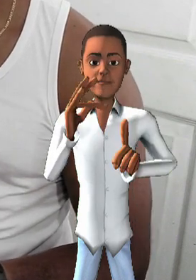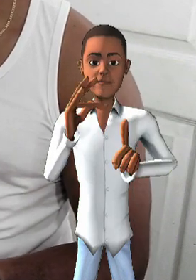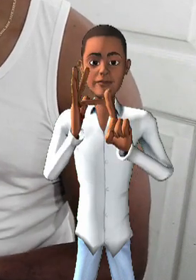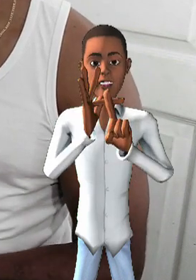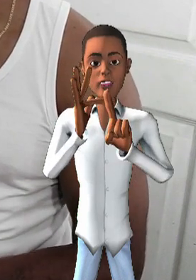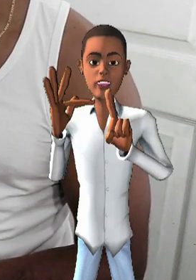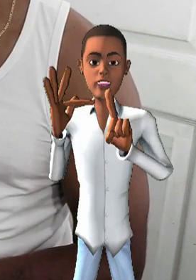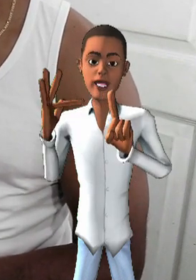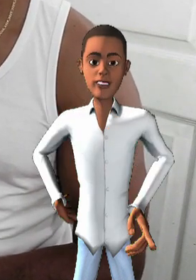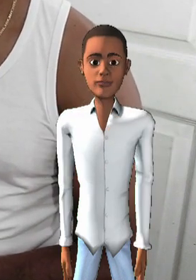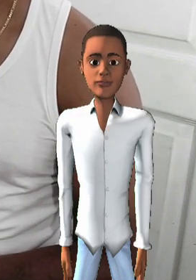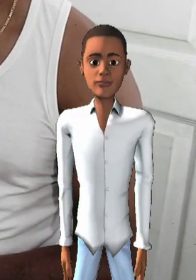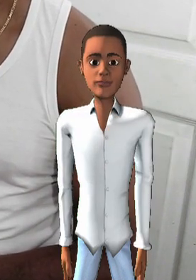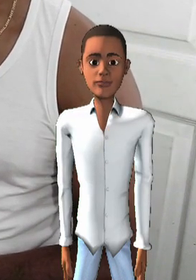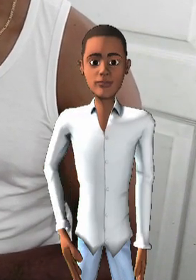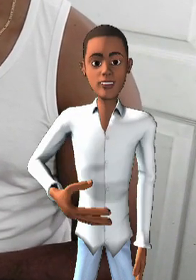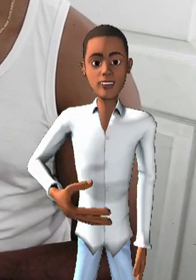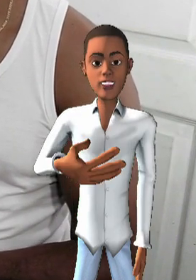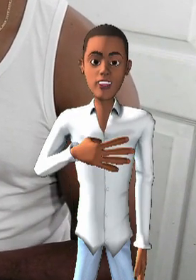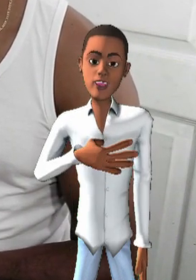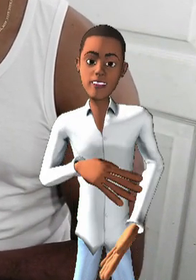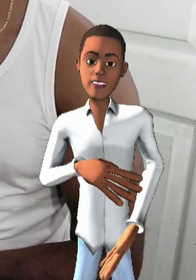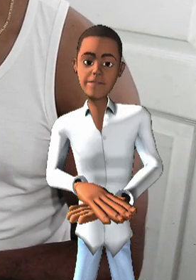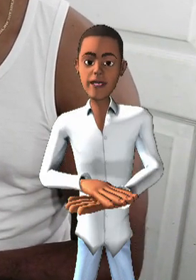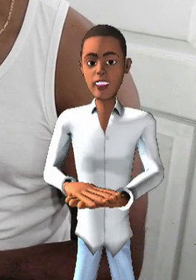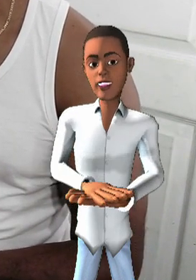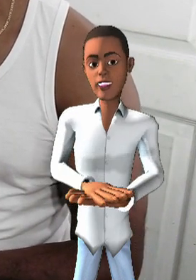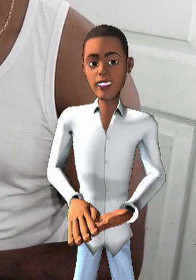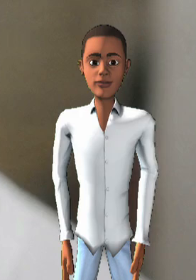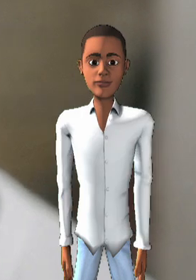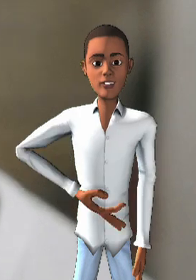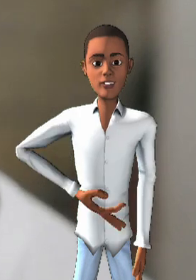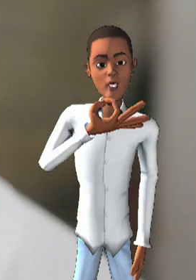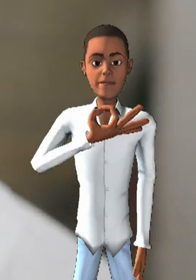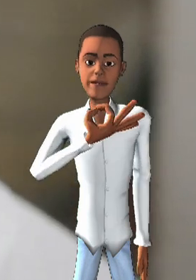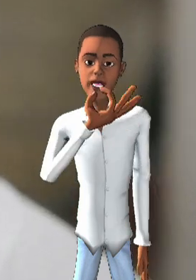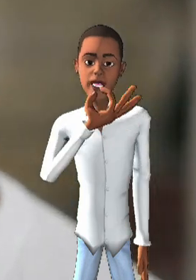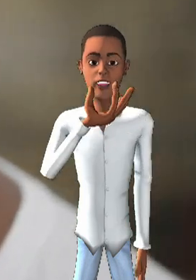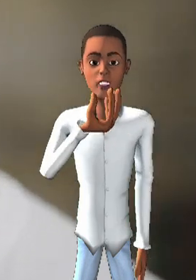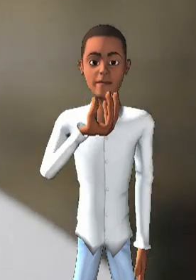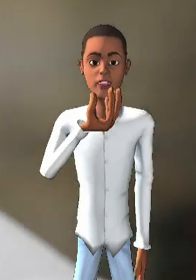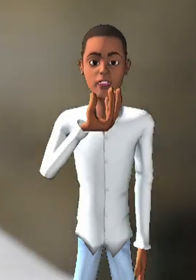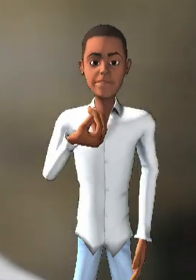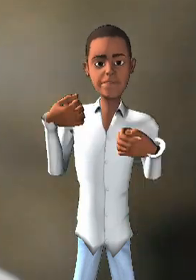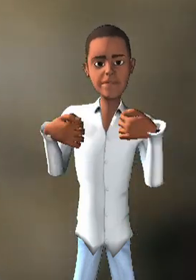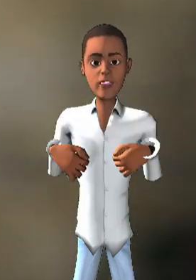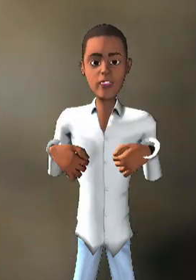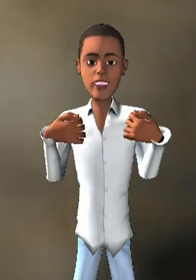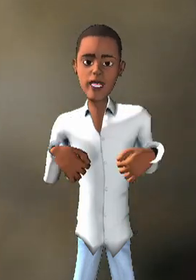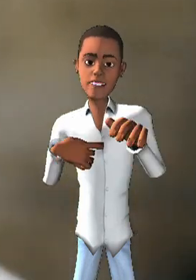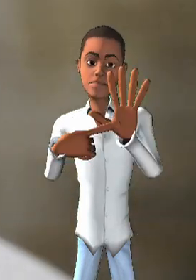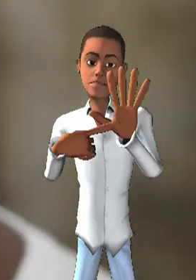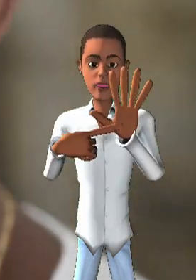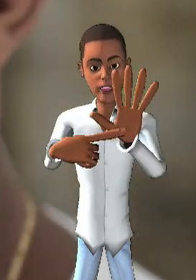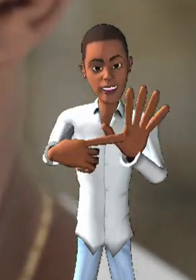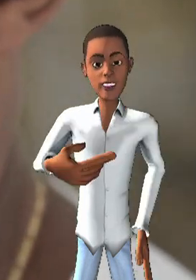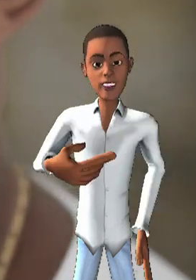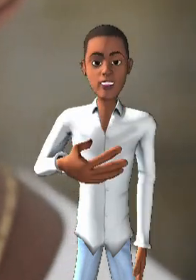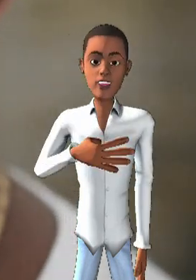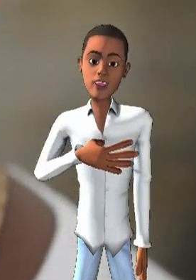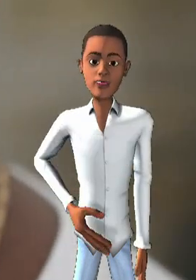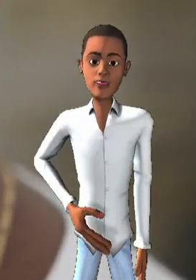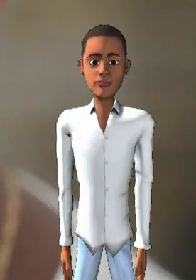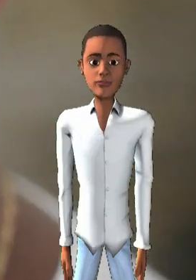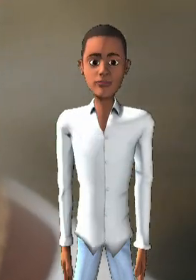tristeza, alegria. Os super-heróis, eles não sentem dor. E para mim, ser homem é isso. Você demonstrar o que